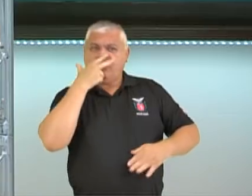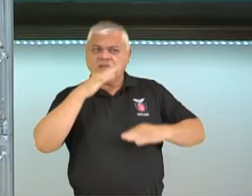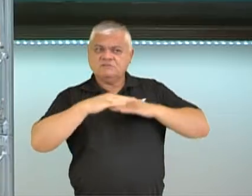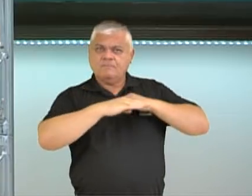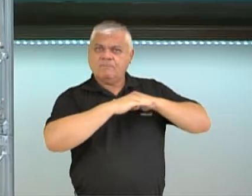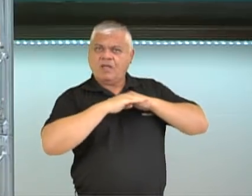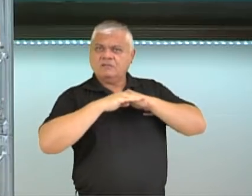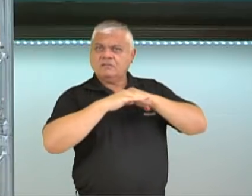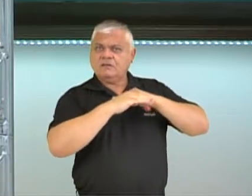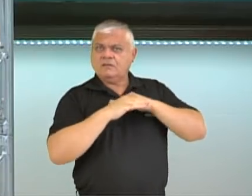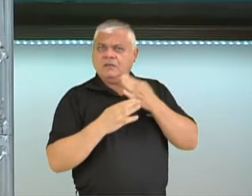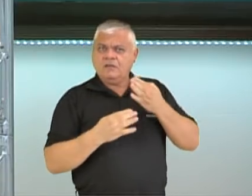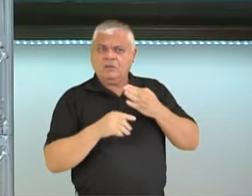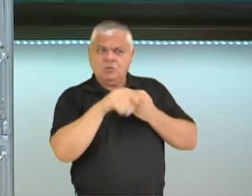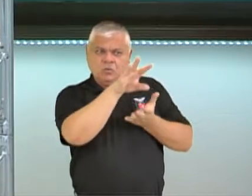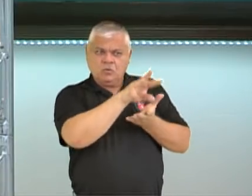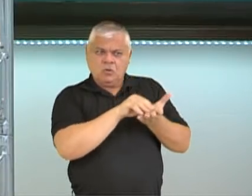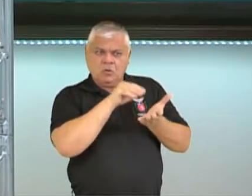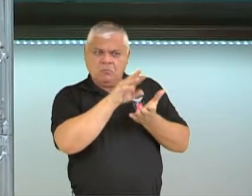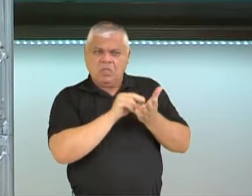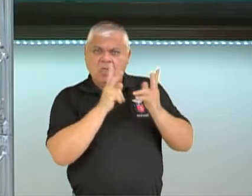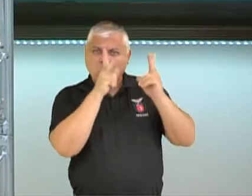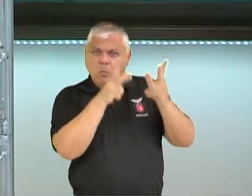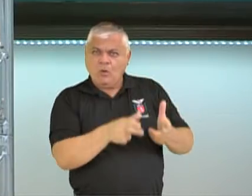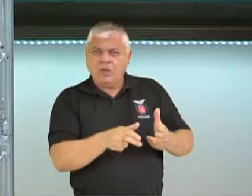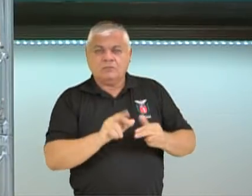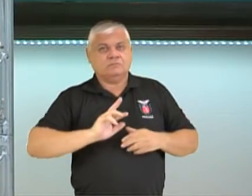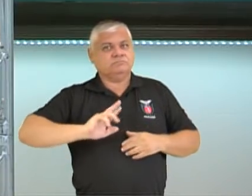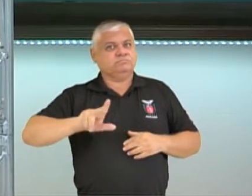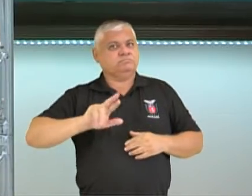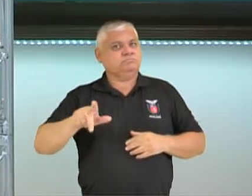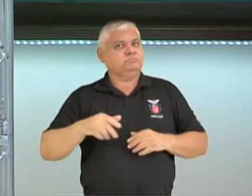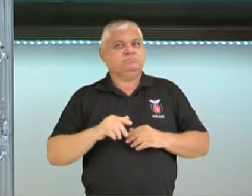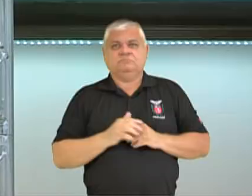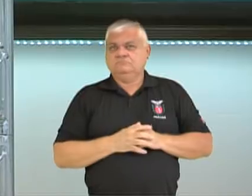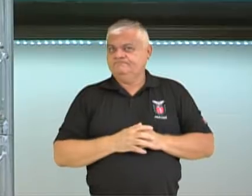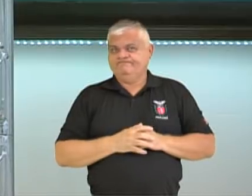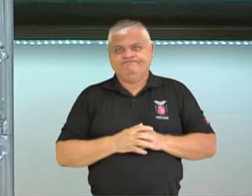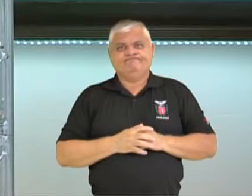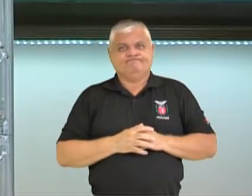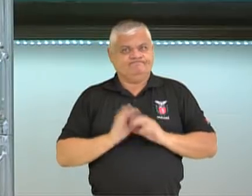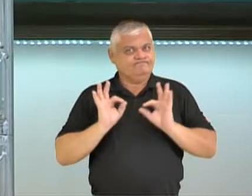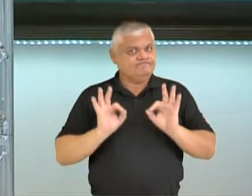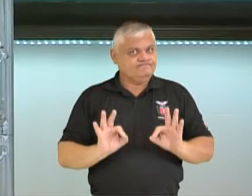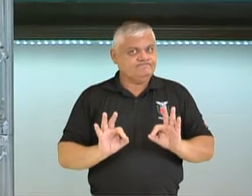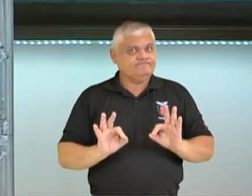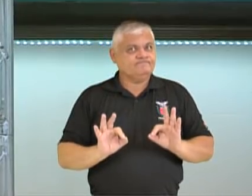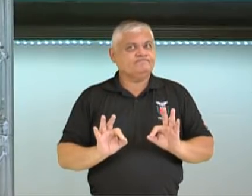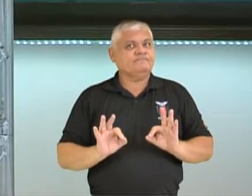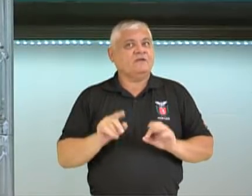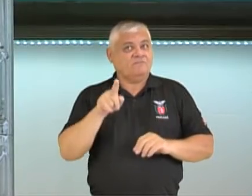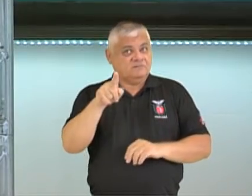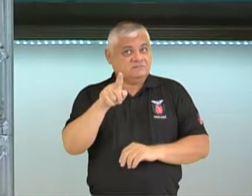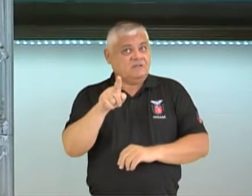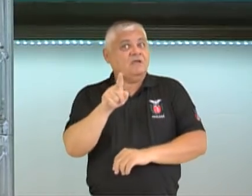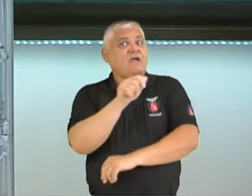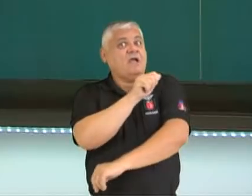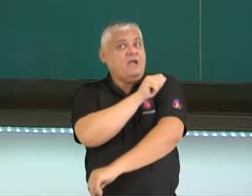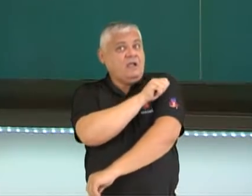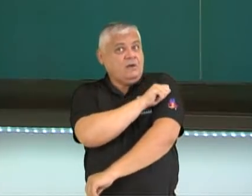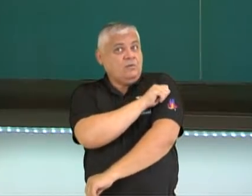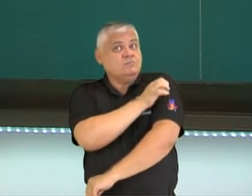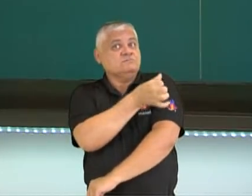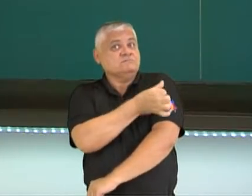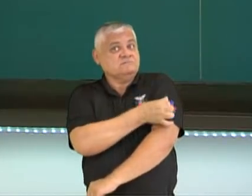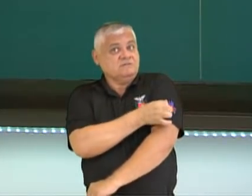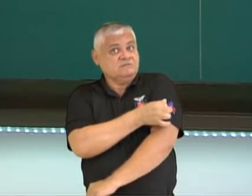existe um padrão que deve ser todo mundo igual daquele jeito. Tá certo? Aluno do 6º ano